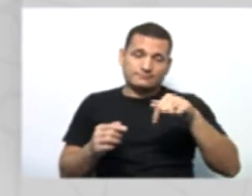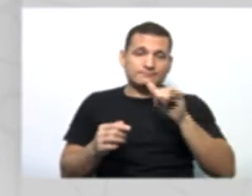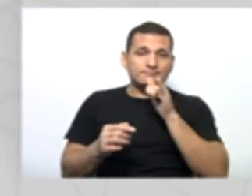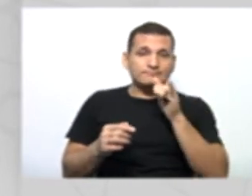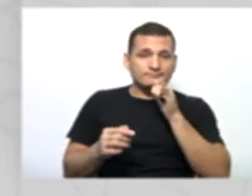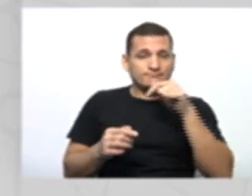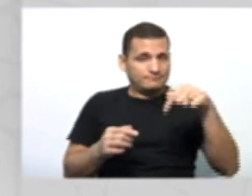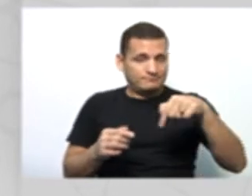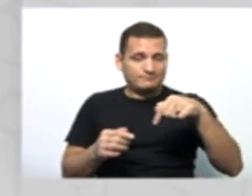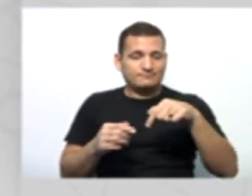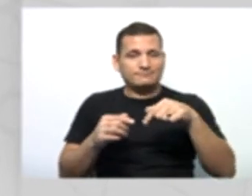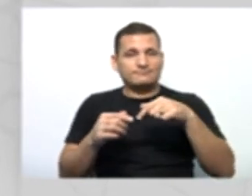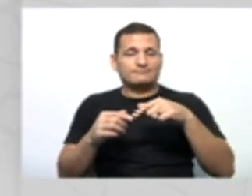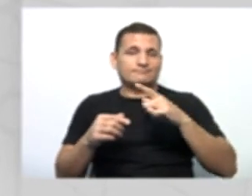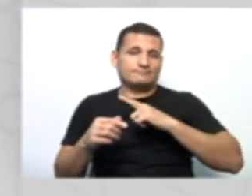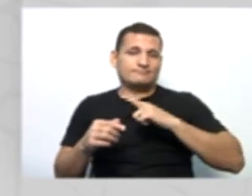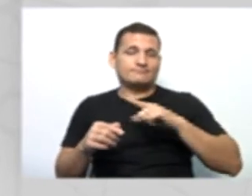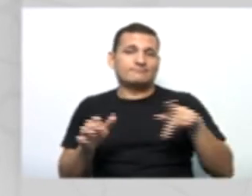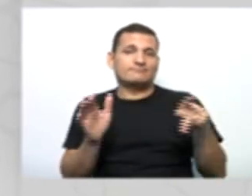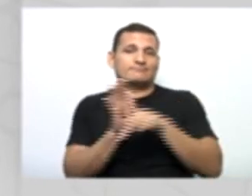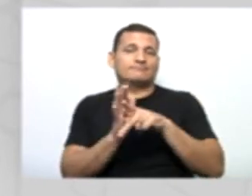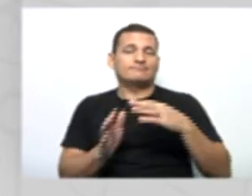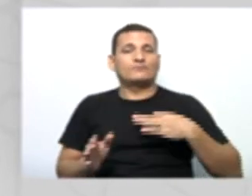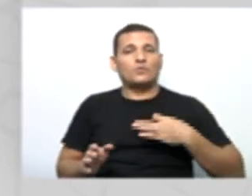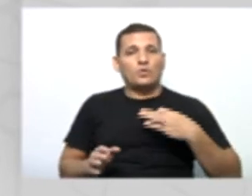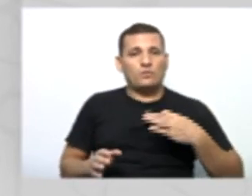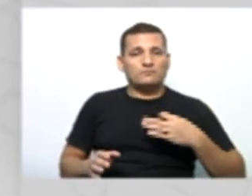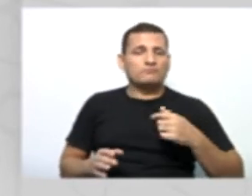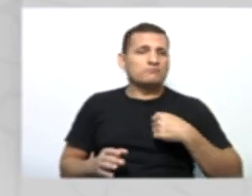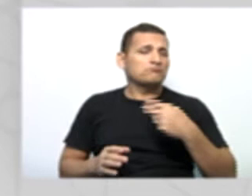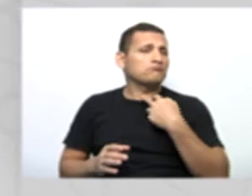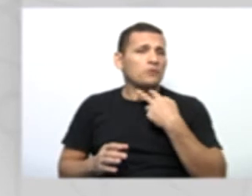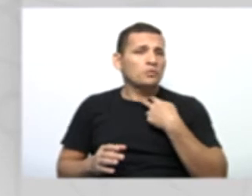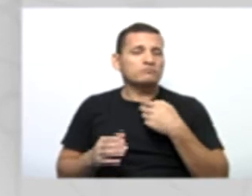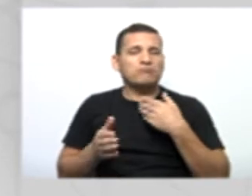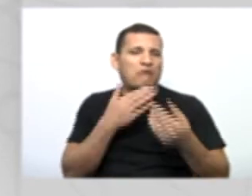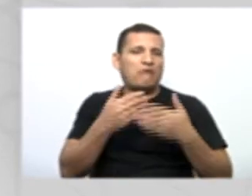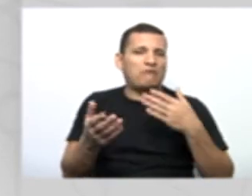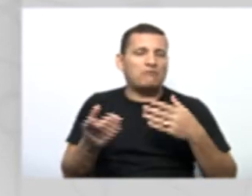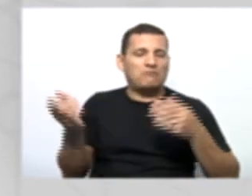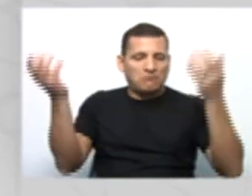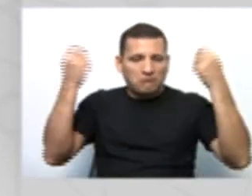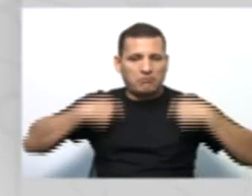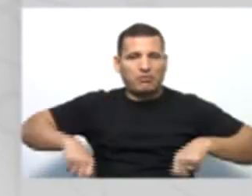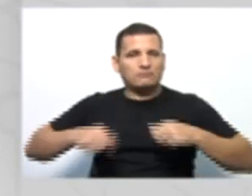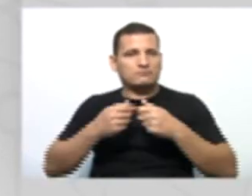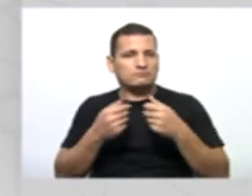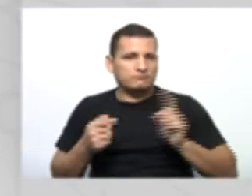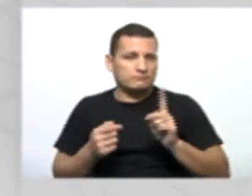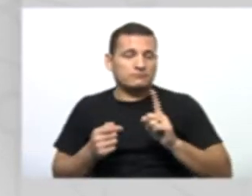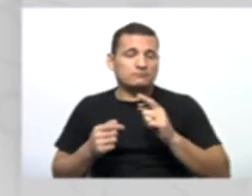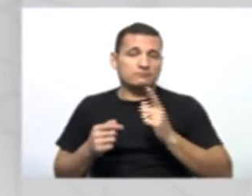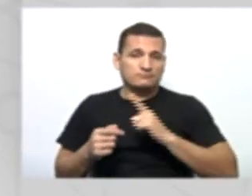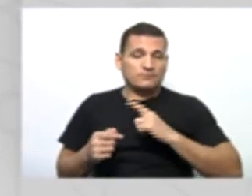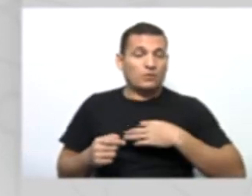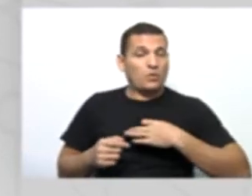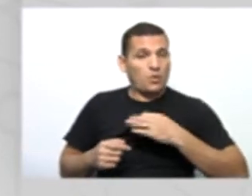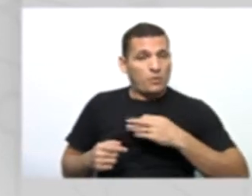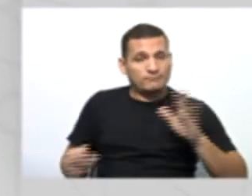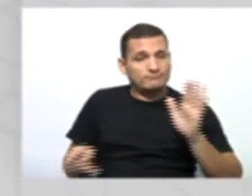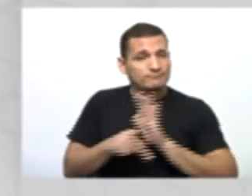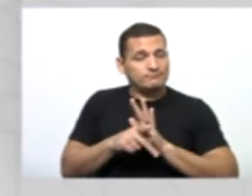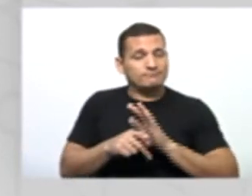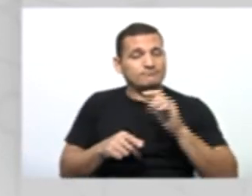no estúdio, né, nós temos uma roupa própria. Eu não posso usar a roupa que eu quero, né? Existe uma roupa específica para eu estar